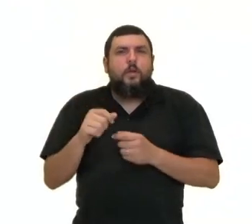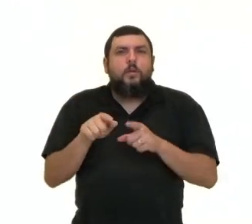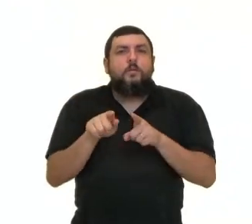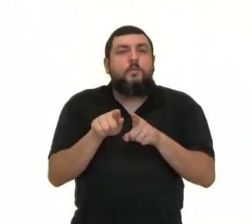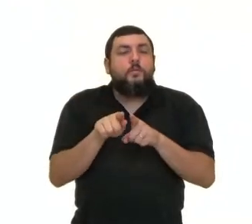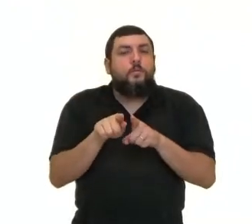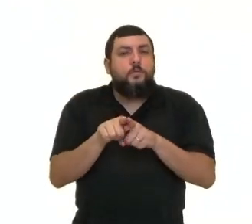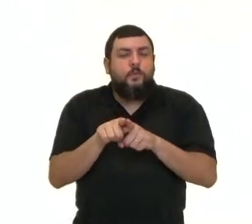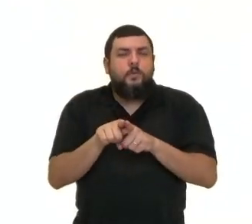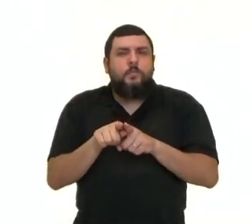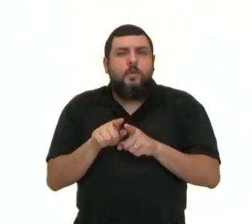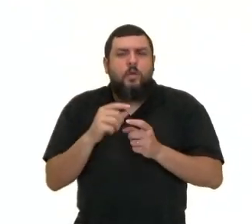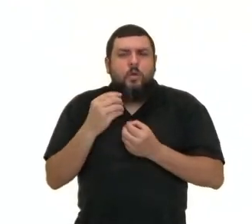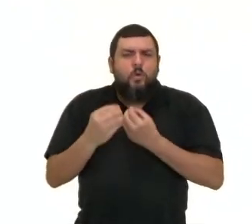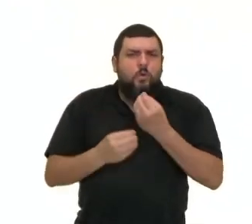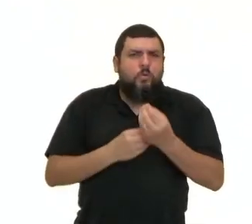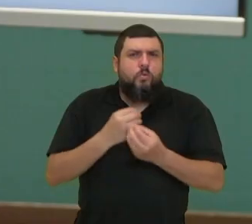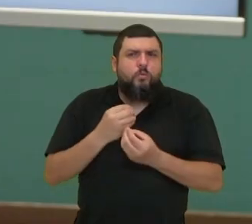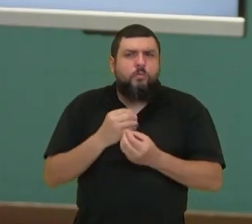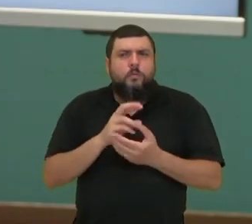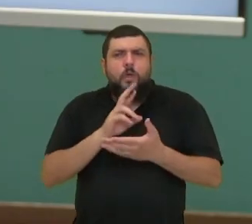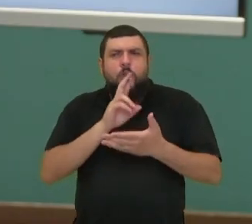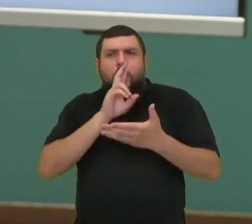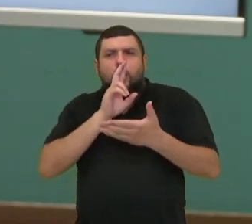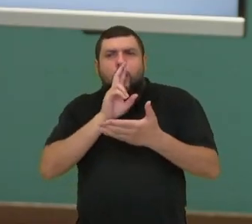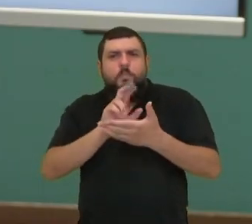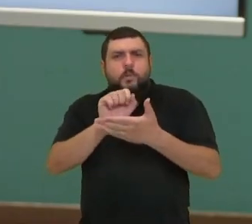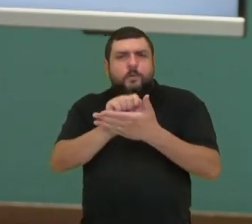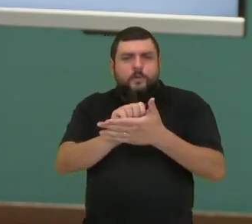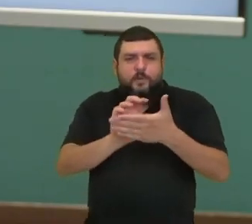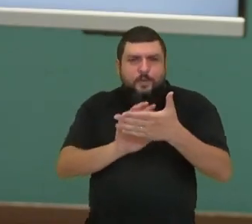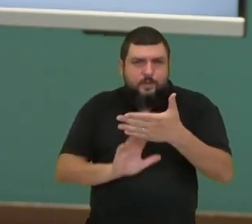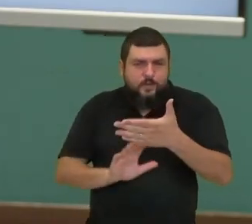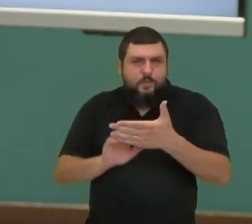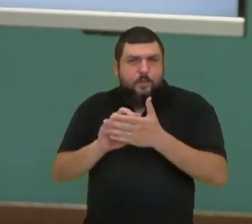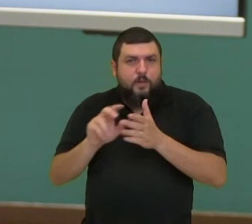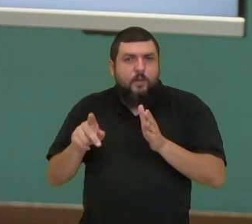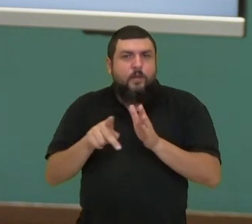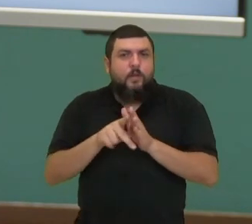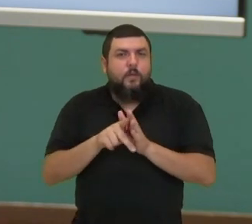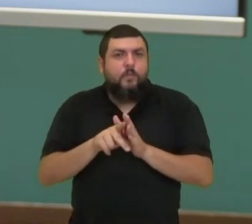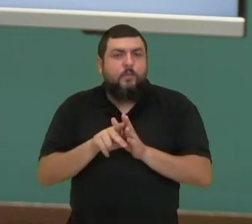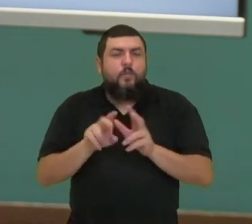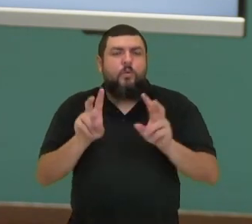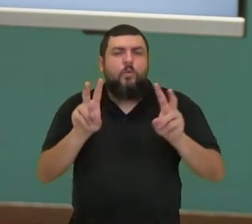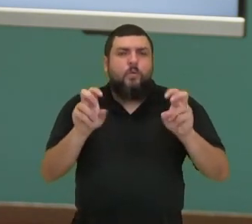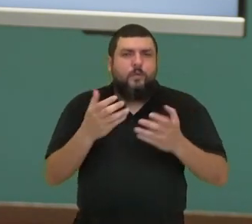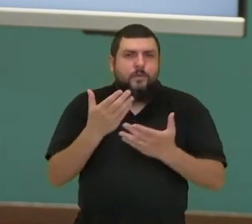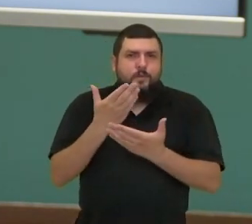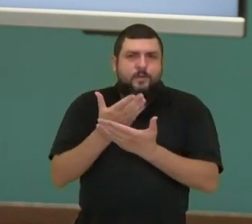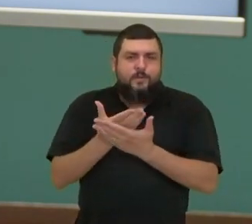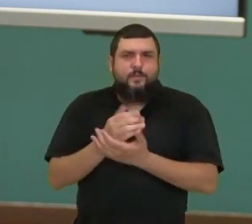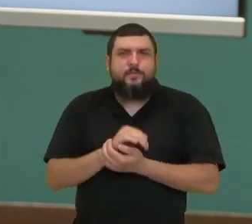sobre resolução de problemas envolvendo conceitos iniciais